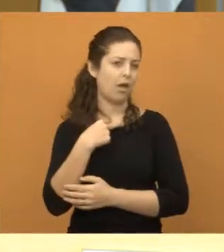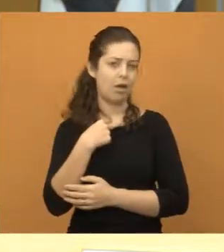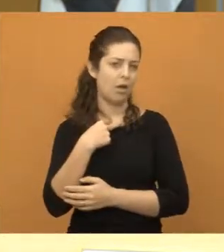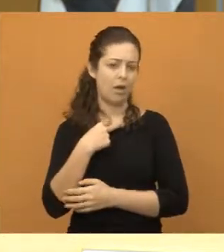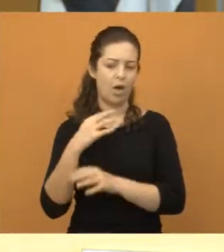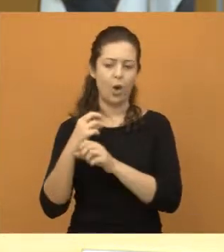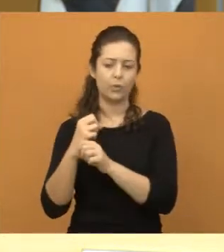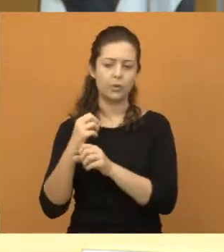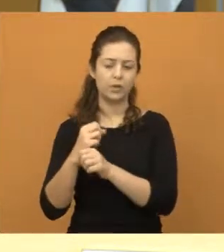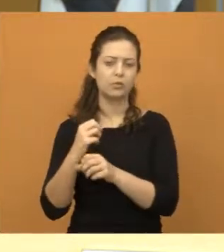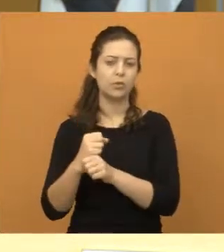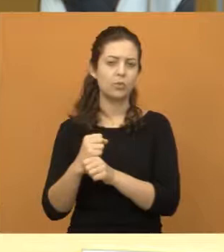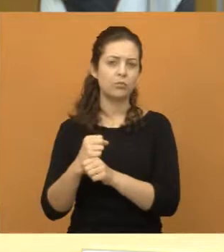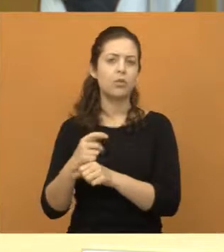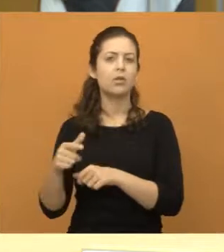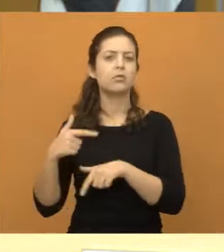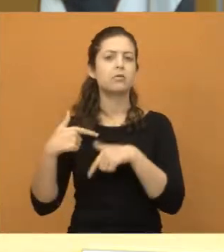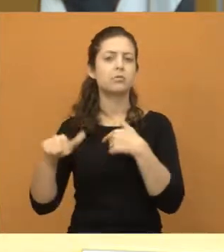contador atua